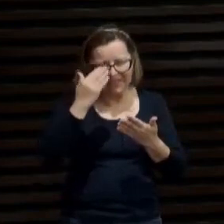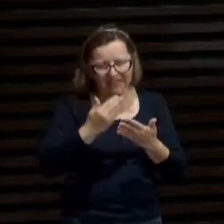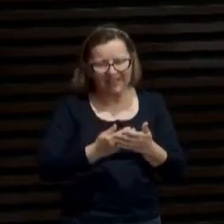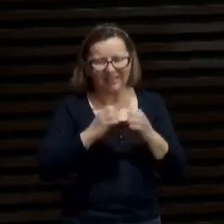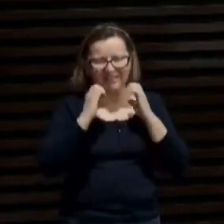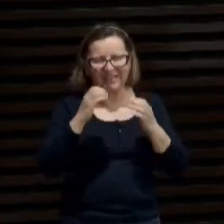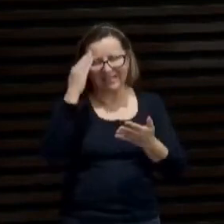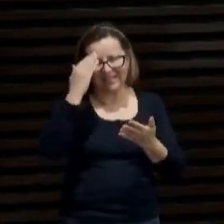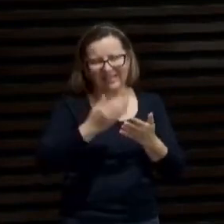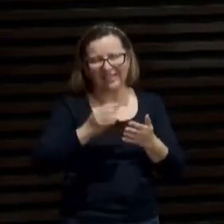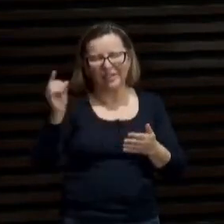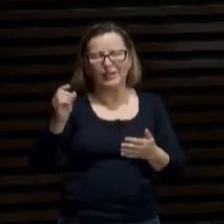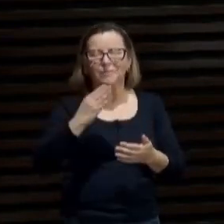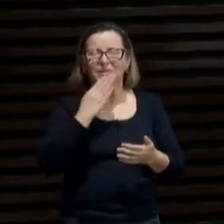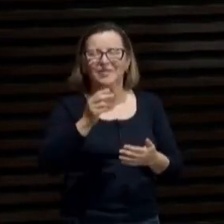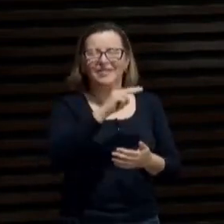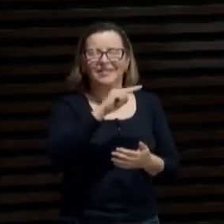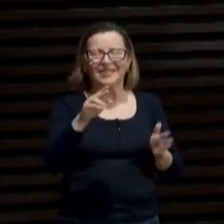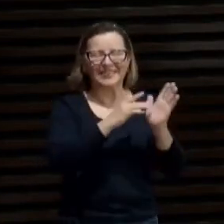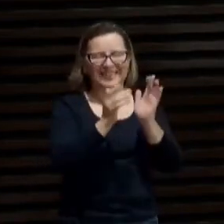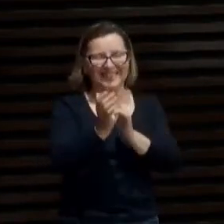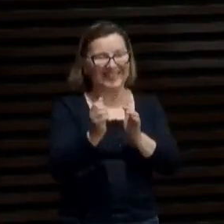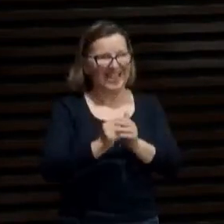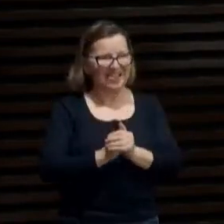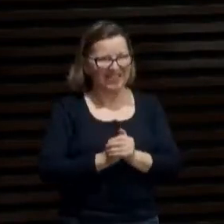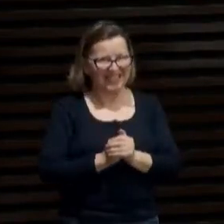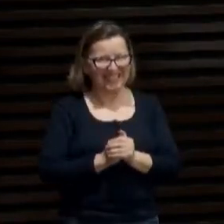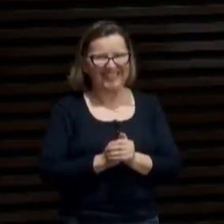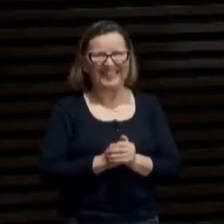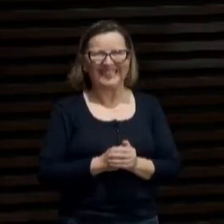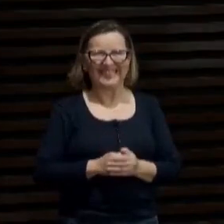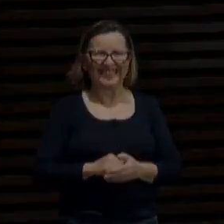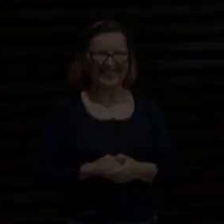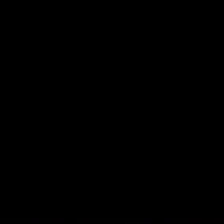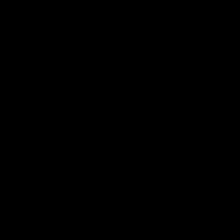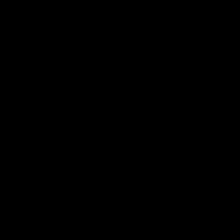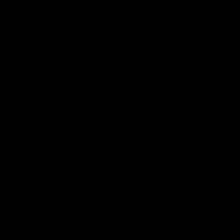Pedimos assim em nome de Jesus. Amém. Deus abençoe, meus amados.